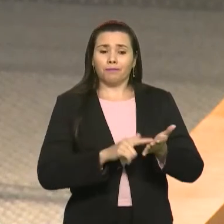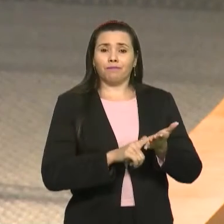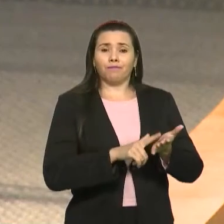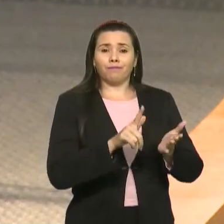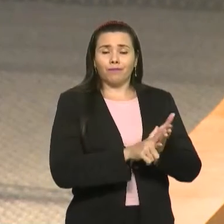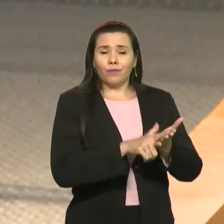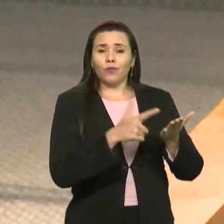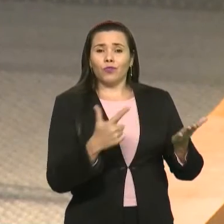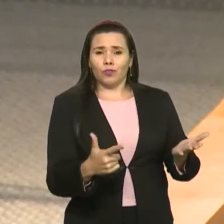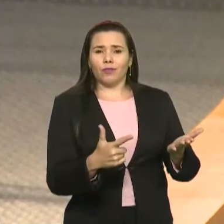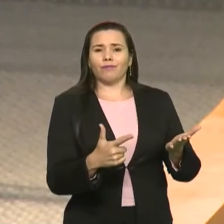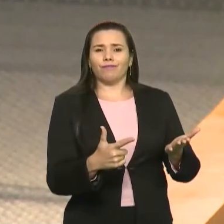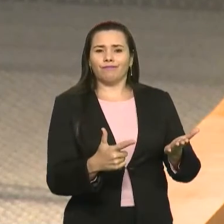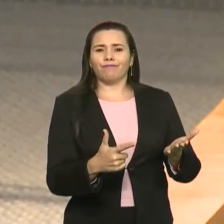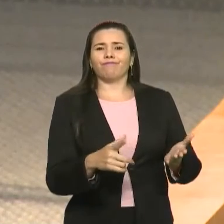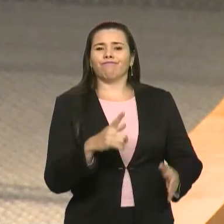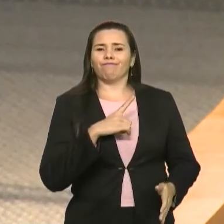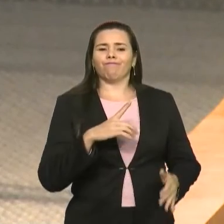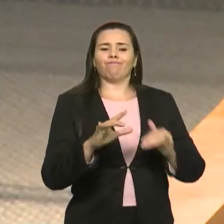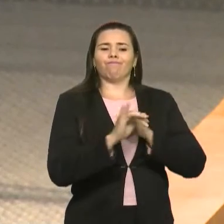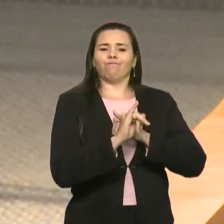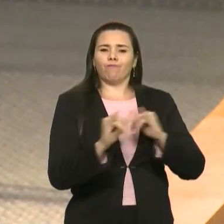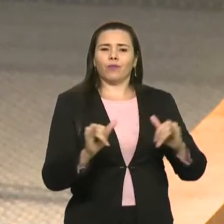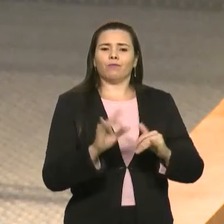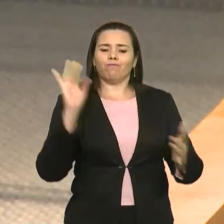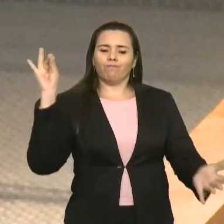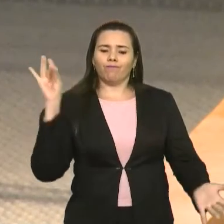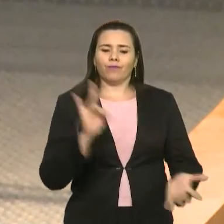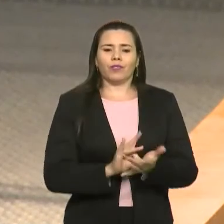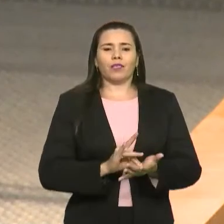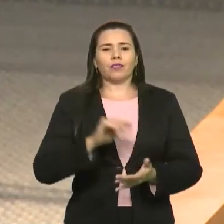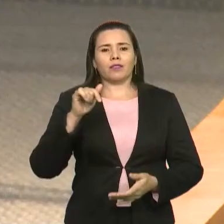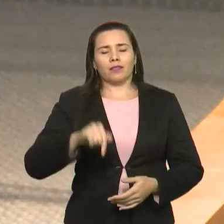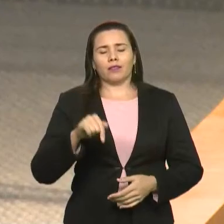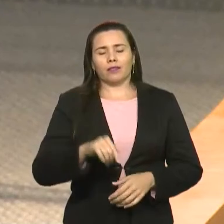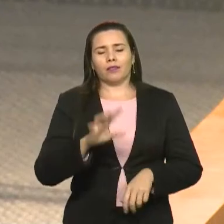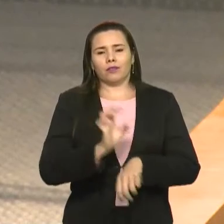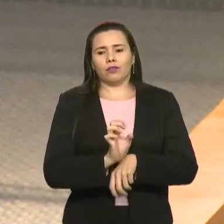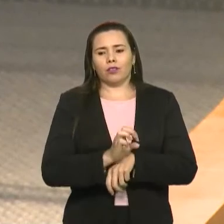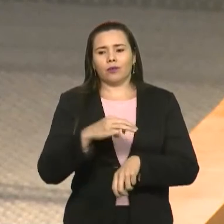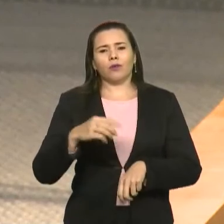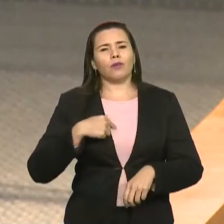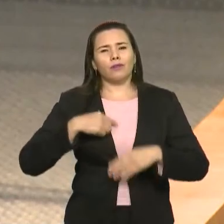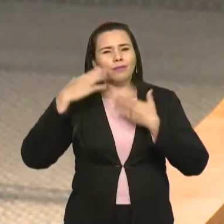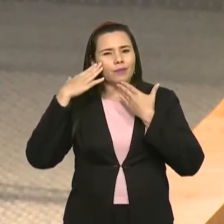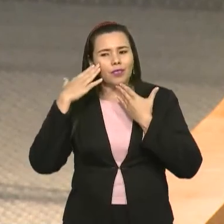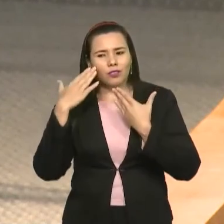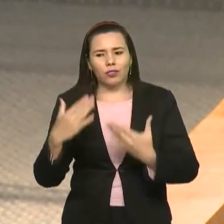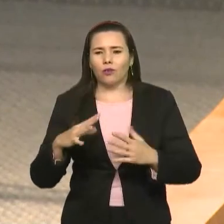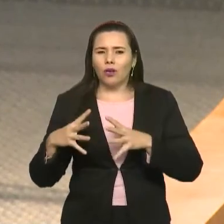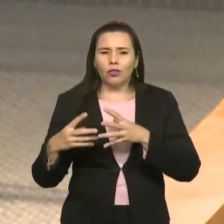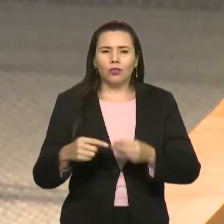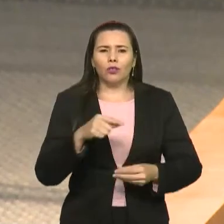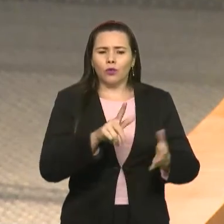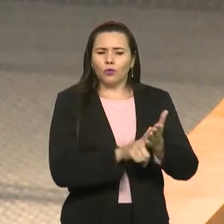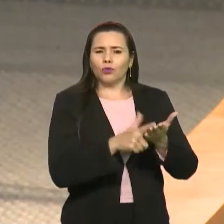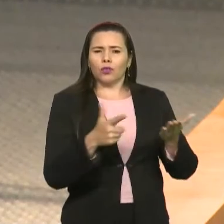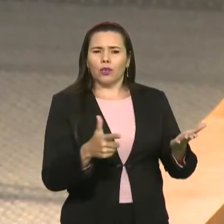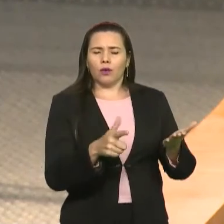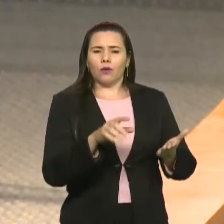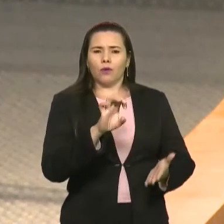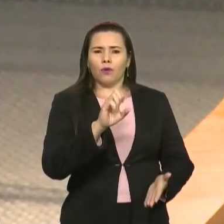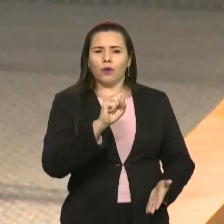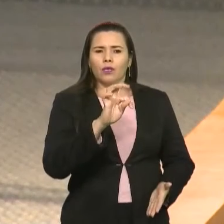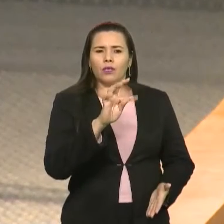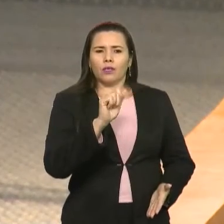corretos, informativos que nós tivemos aqui no Maranhão. Minha gratidão a tudo aquilo que o jornal fez. Há muitos